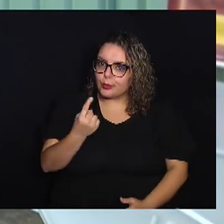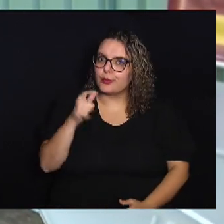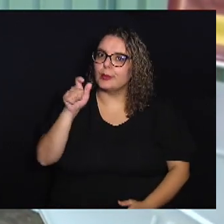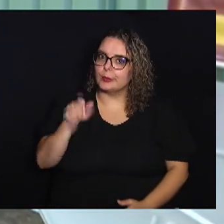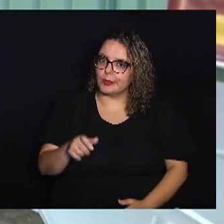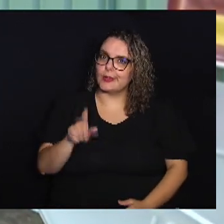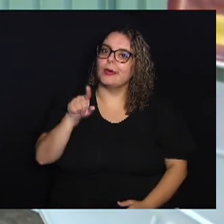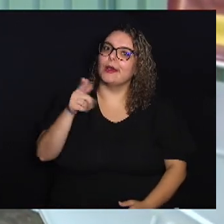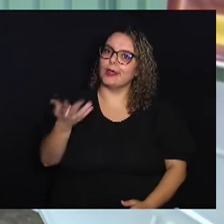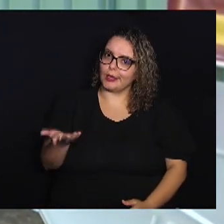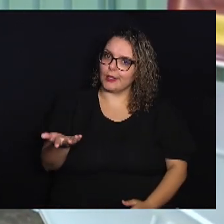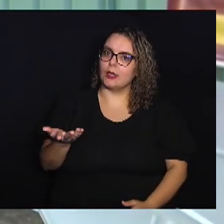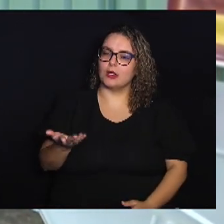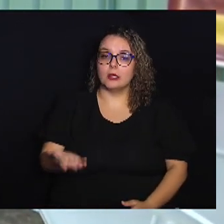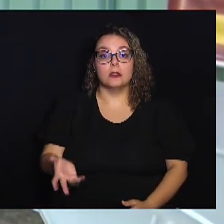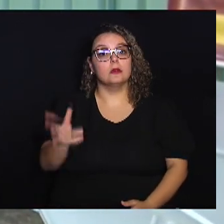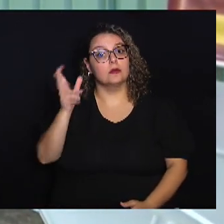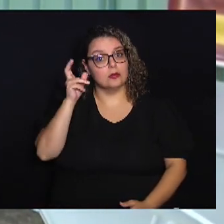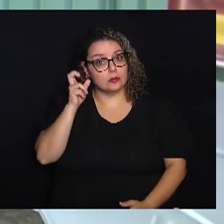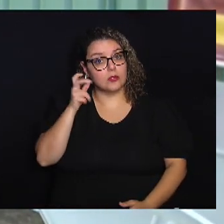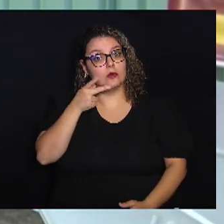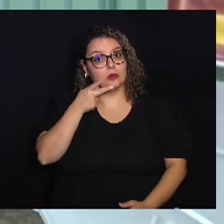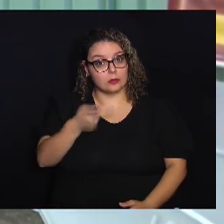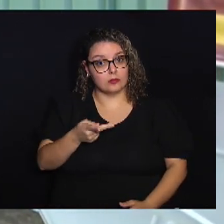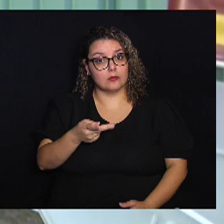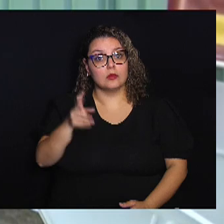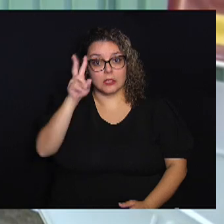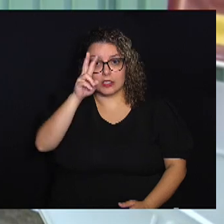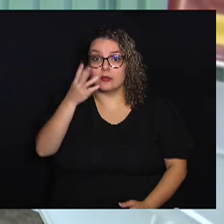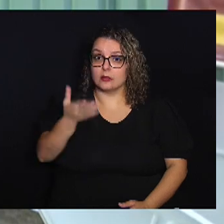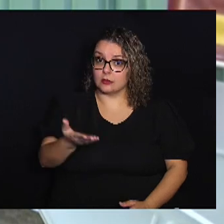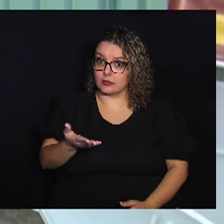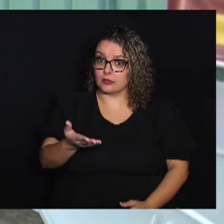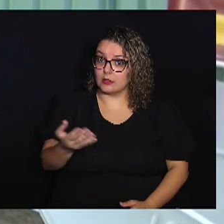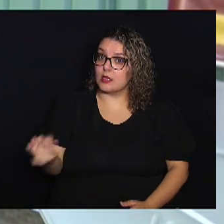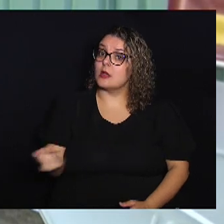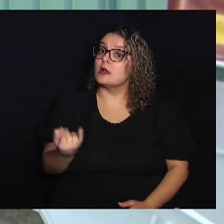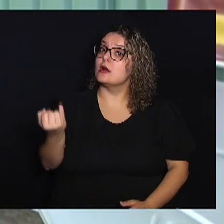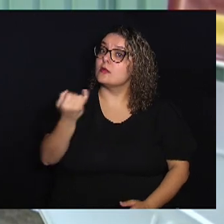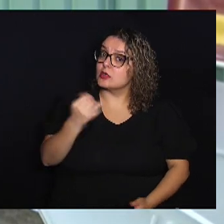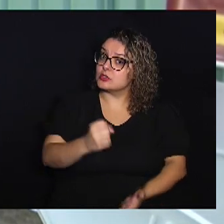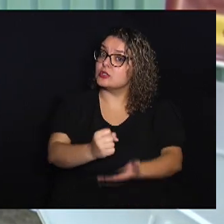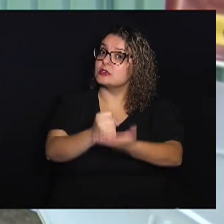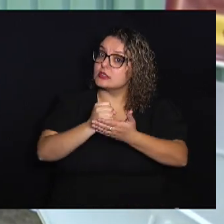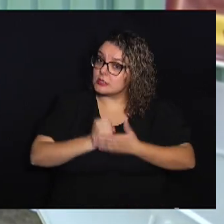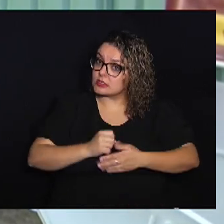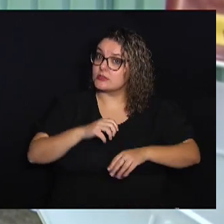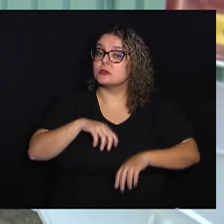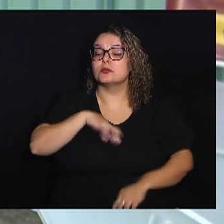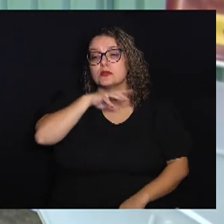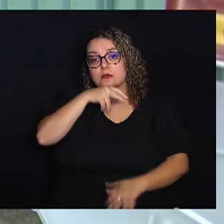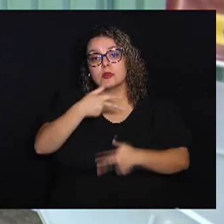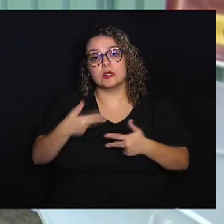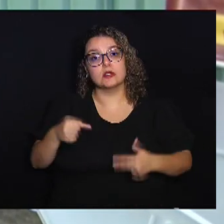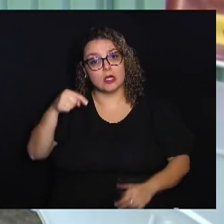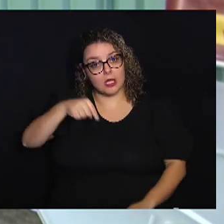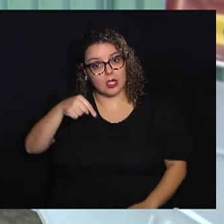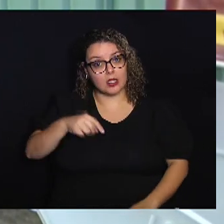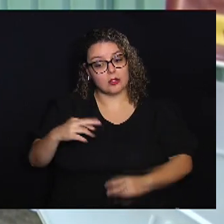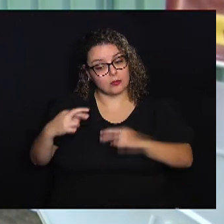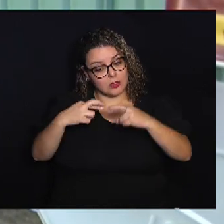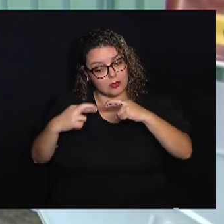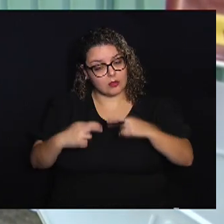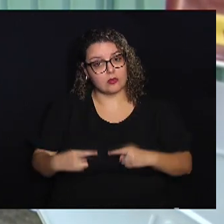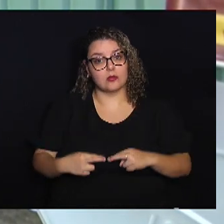pessoa? Então, vamos ouvir o que ela falou, mas a gente lembra aí a importância de trazer o seu animalzinho para